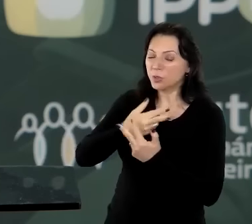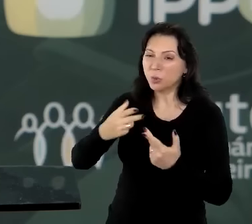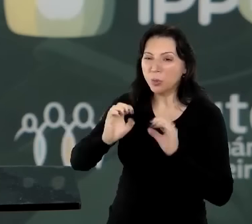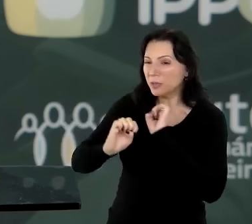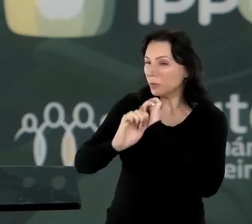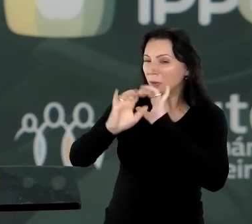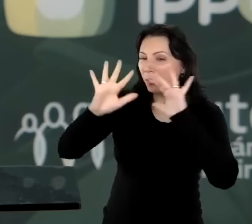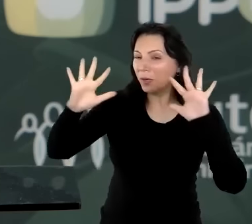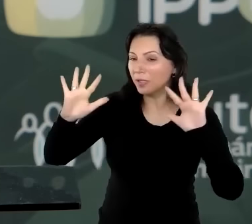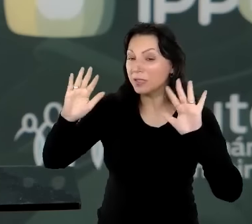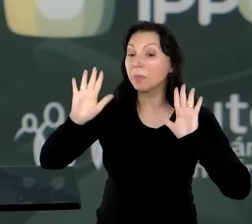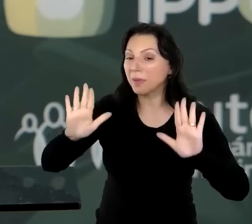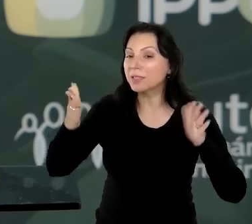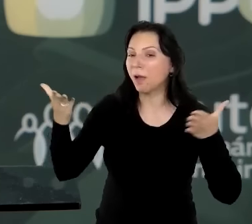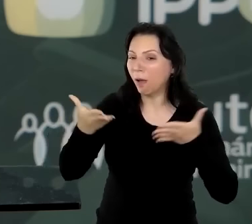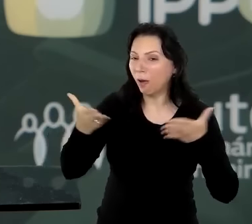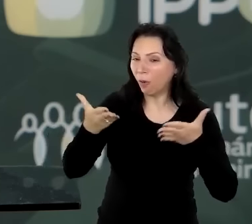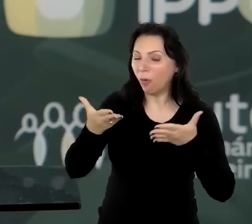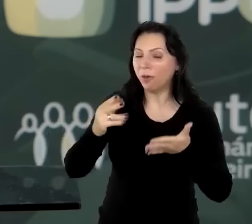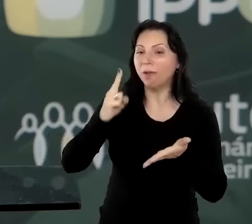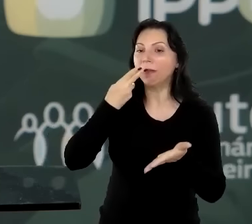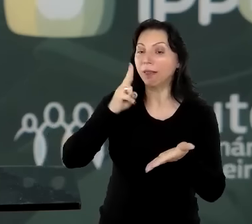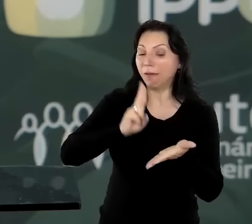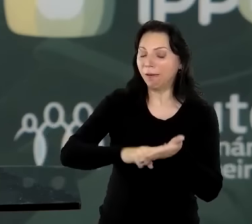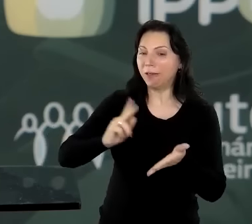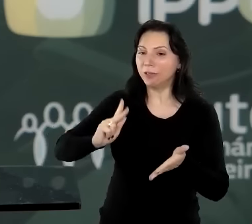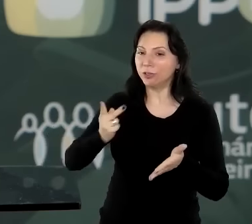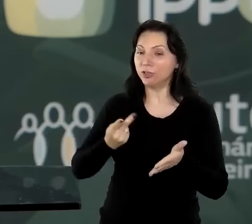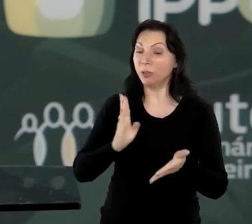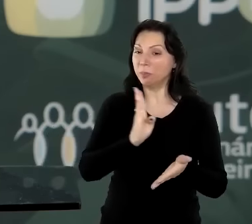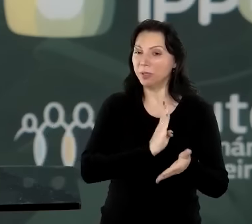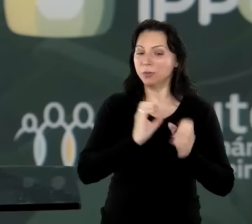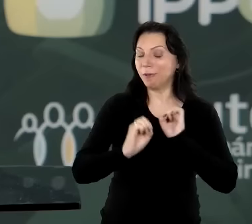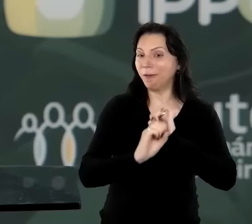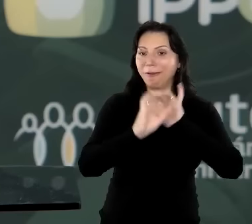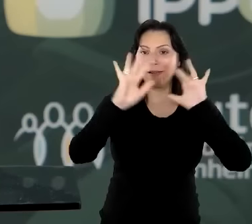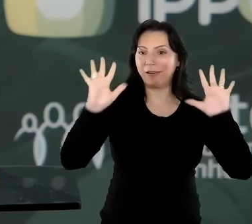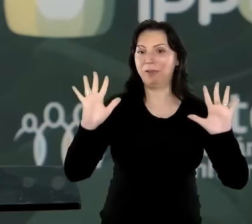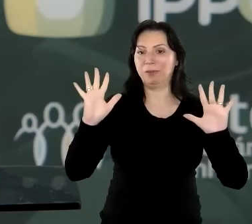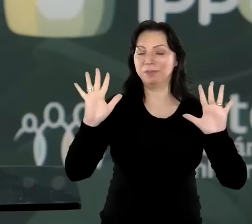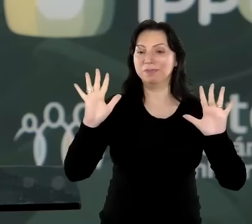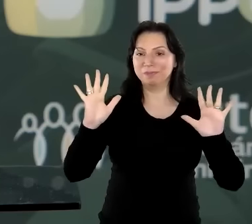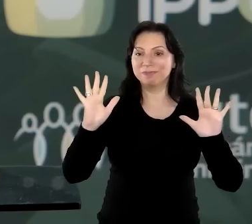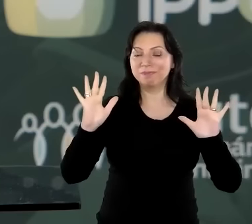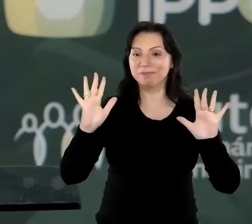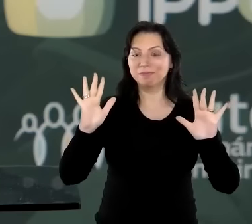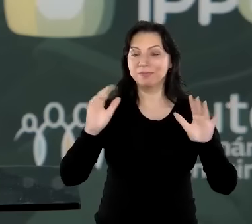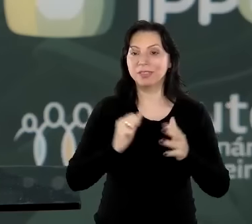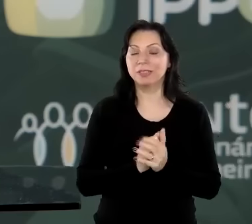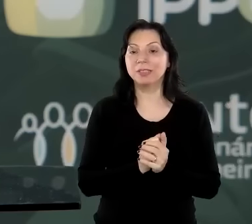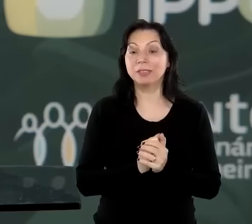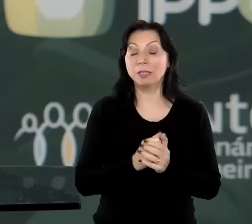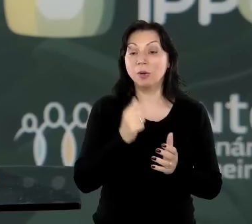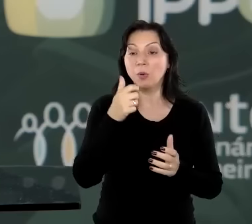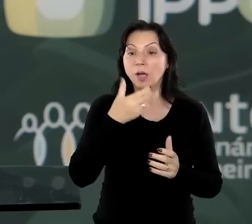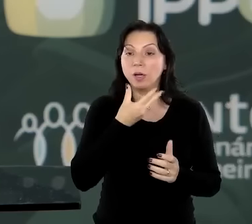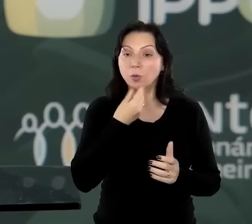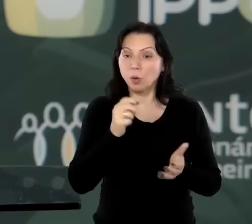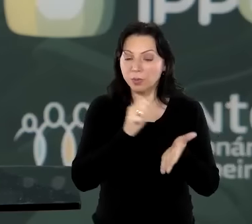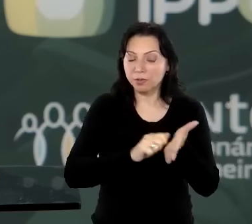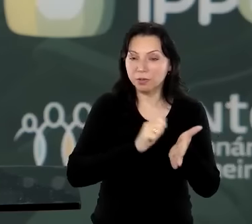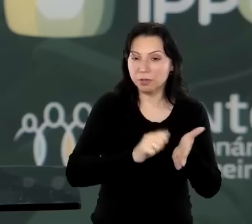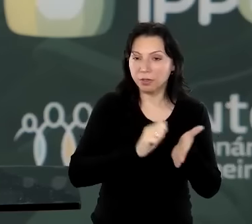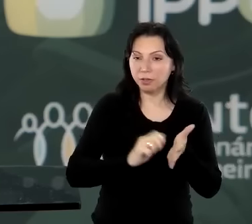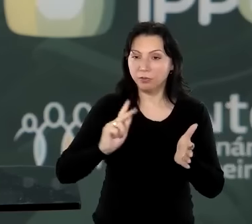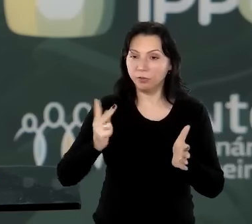Hebreus tem uma grande tese, e a tese dele é que Jesus é melhor, porque